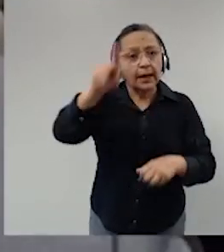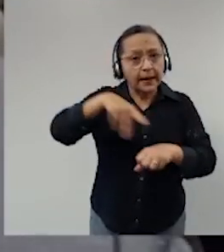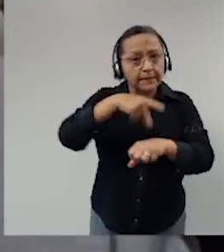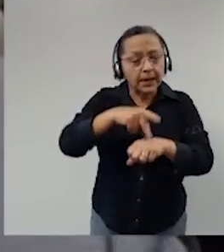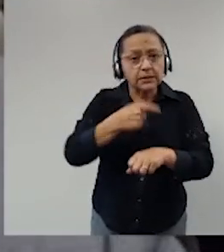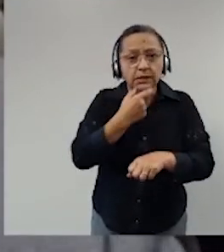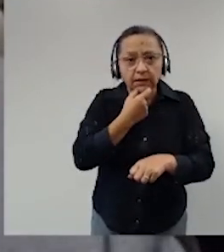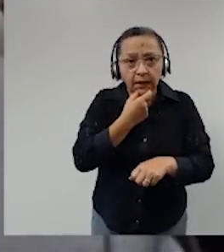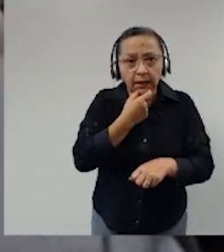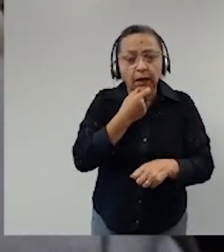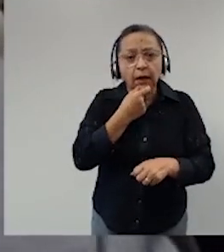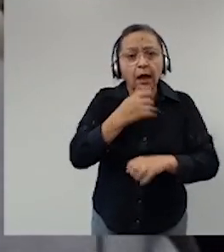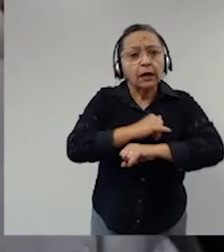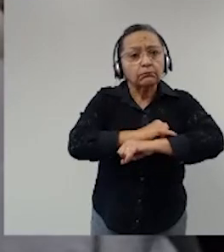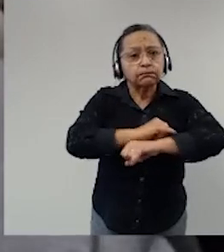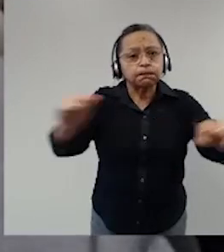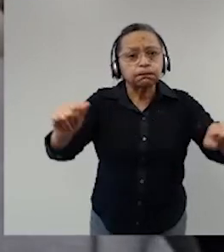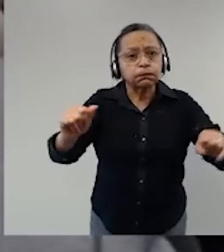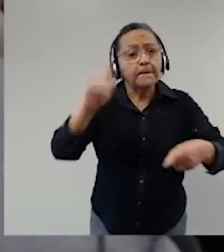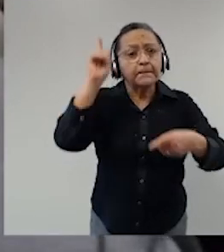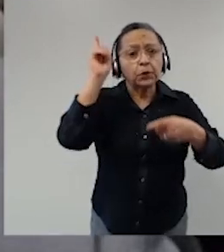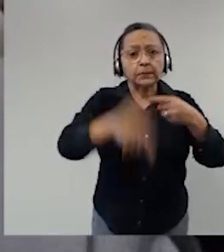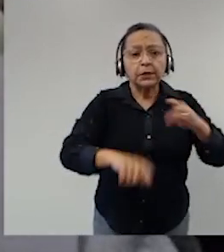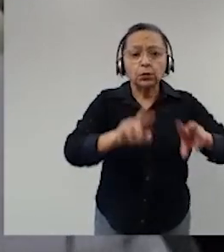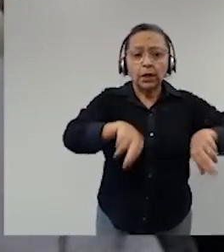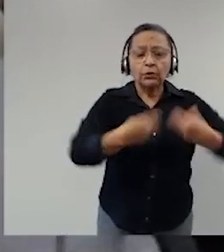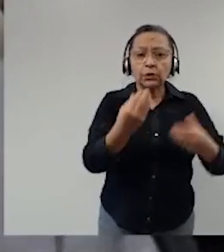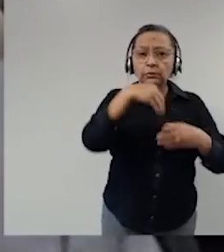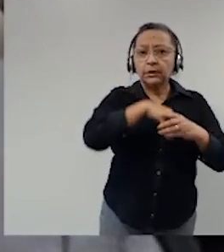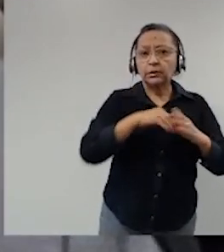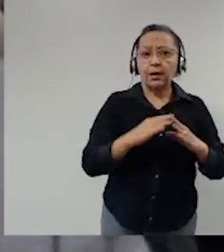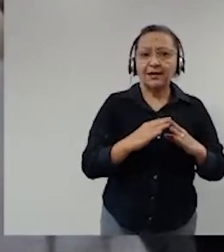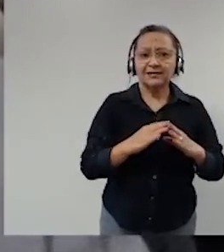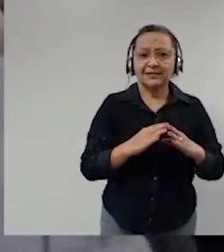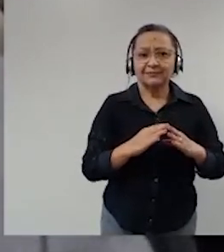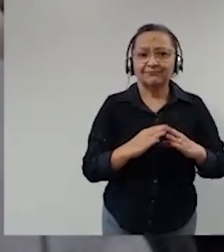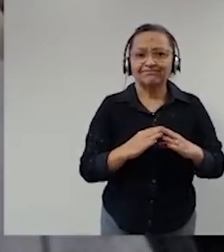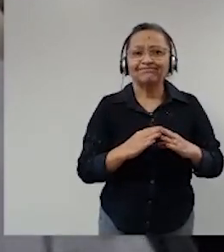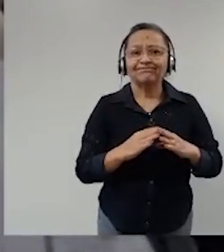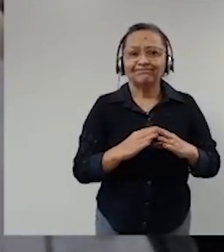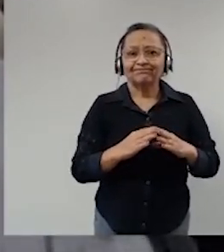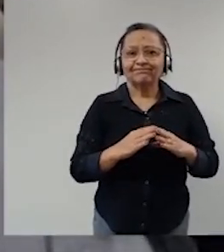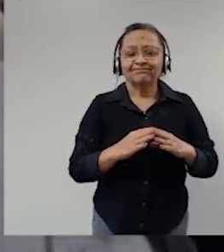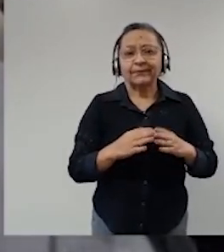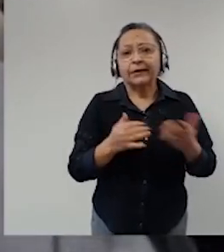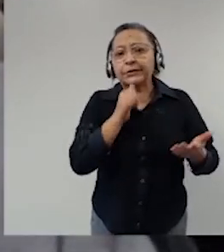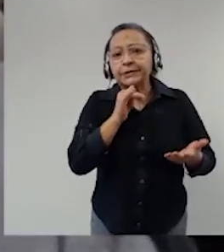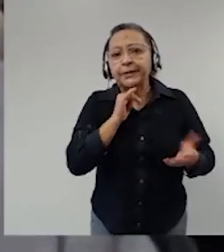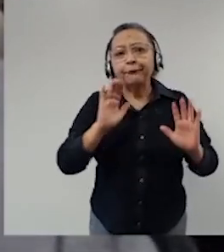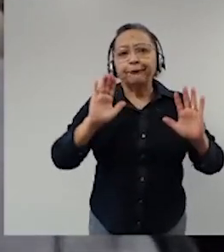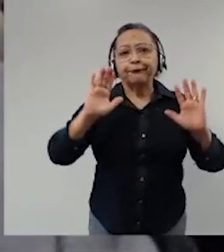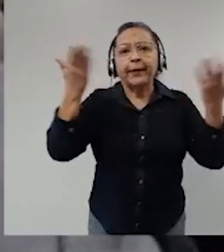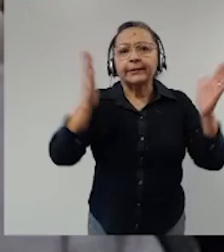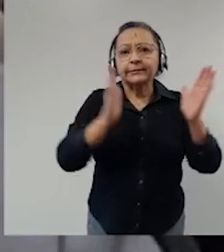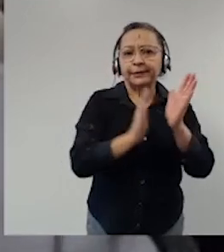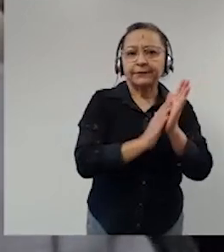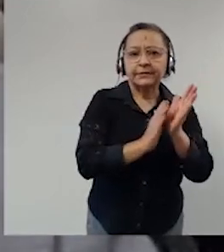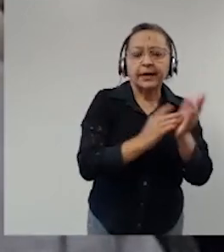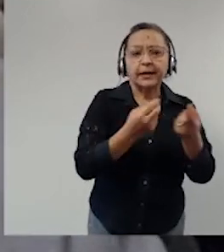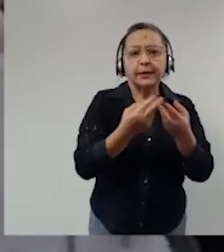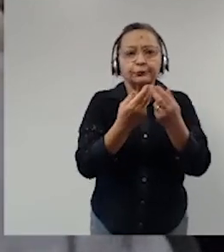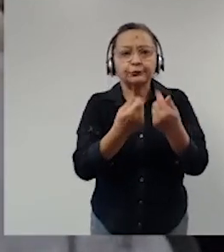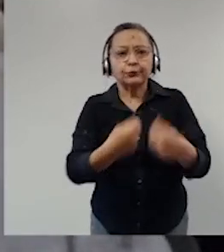de proibir reuniões privadas nos domicílios das pessoas. E aí seria uma festa de aniversário, um churrasco,